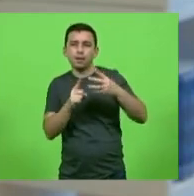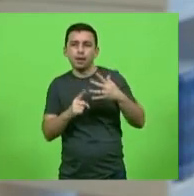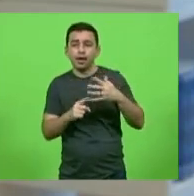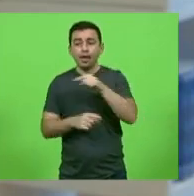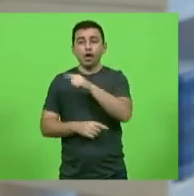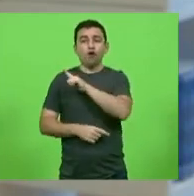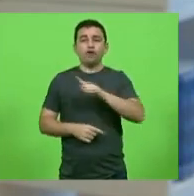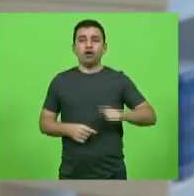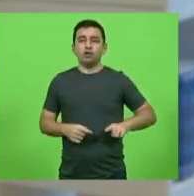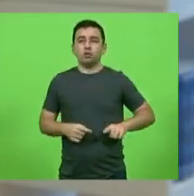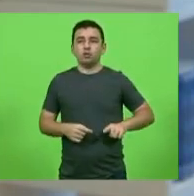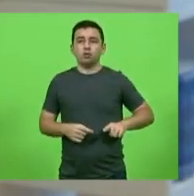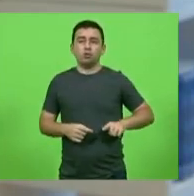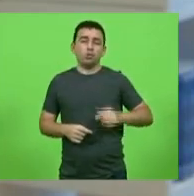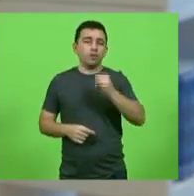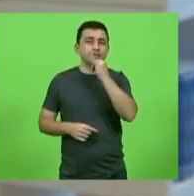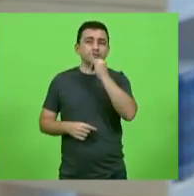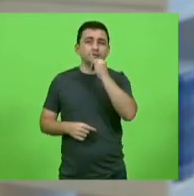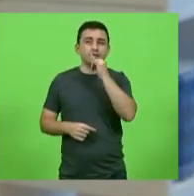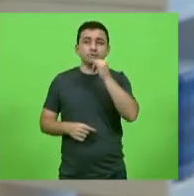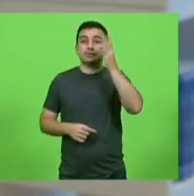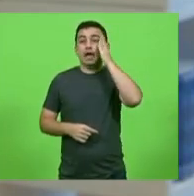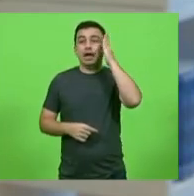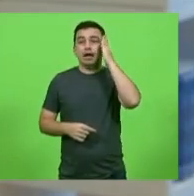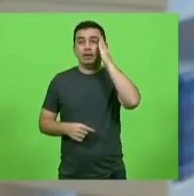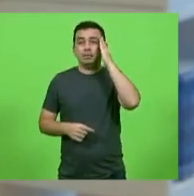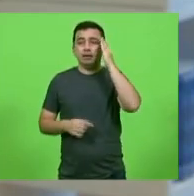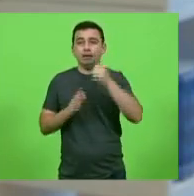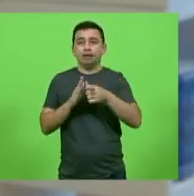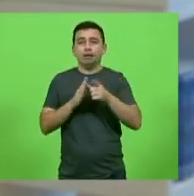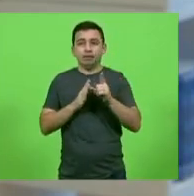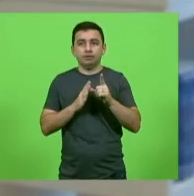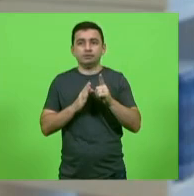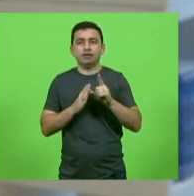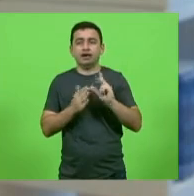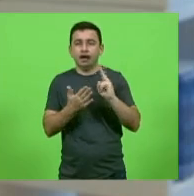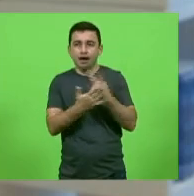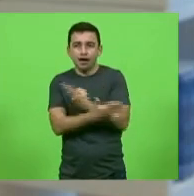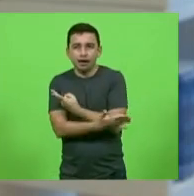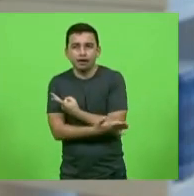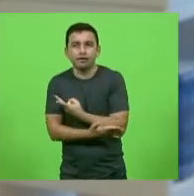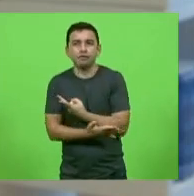do Estado tenha tido conhecimento da prática ímproba cometida por